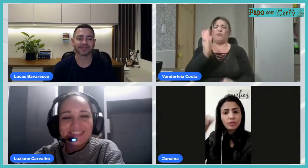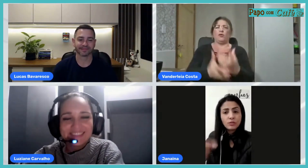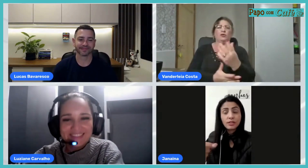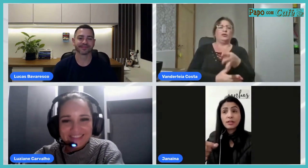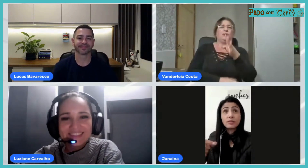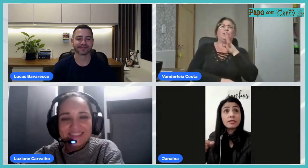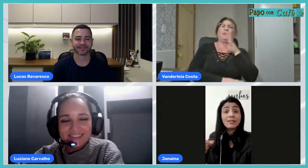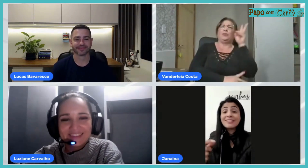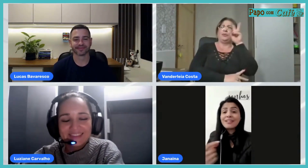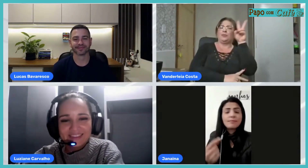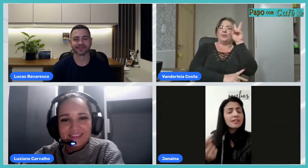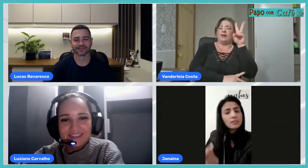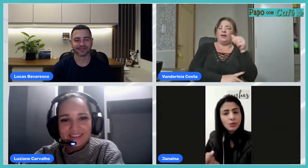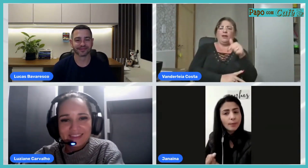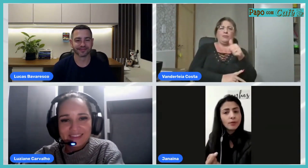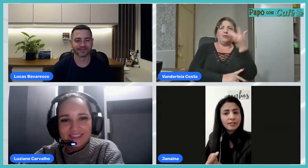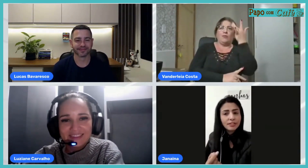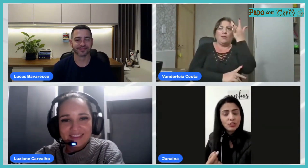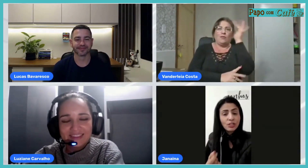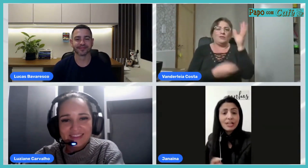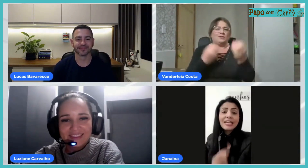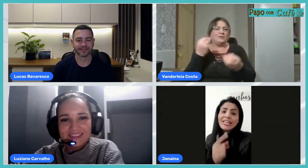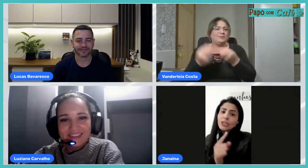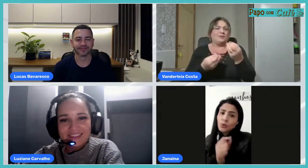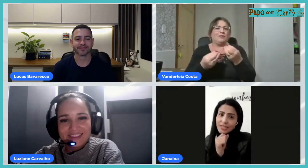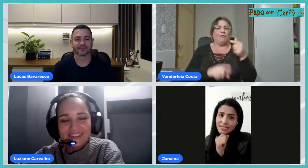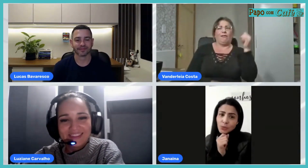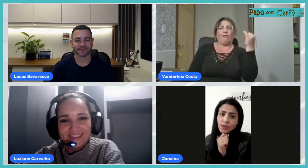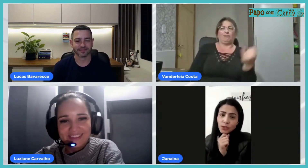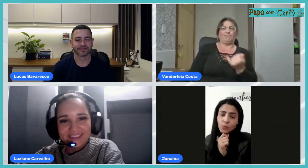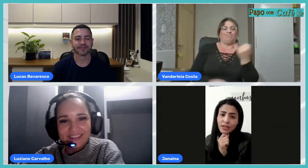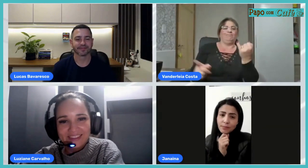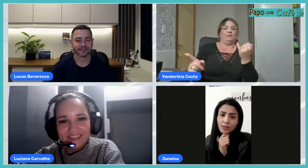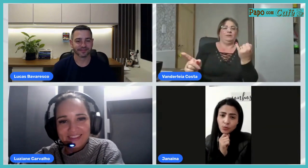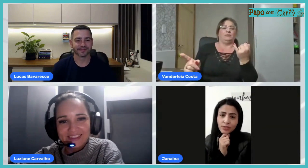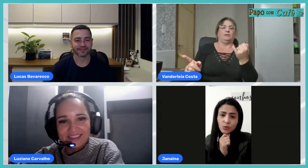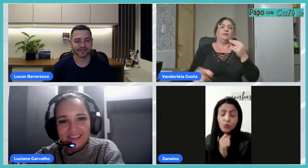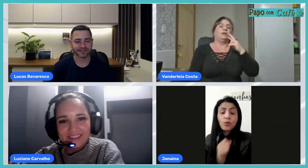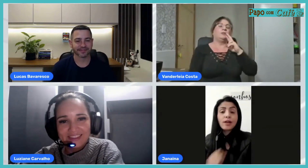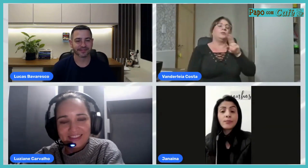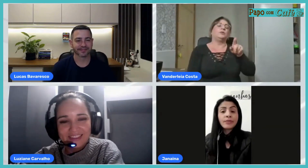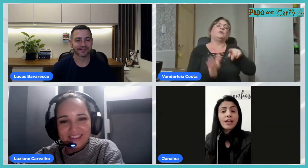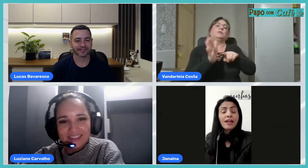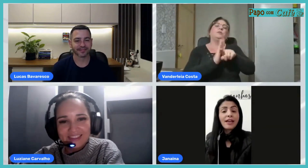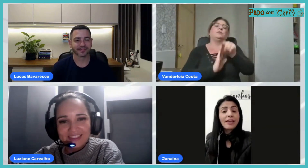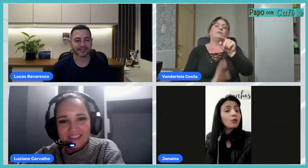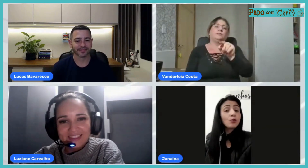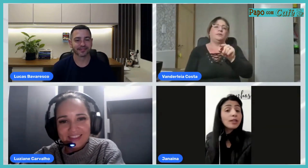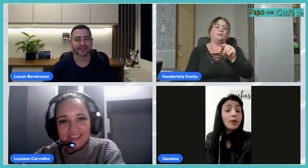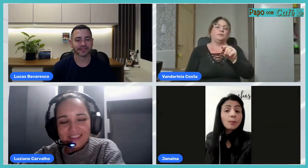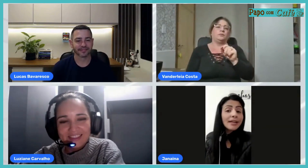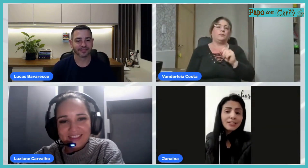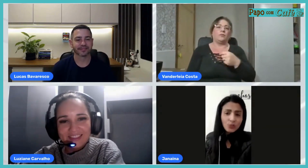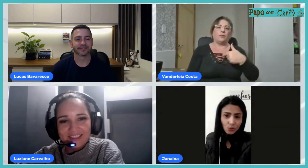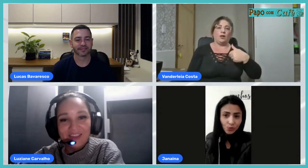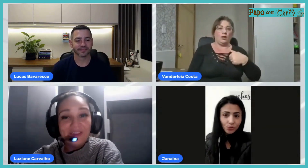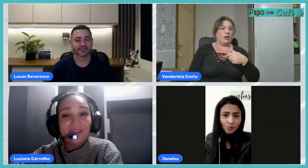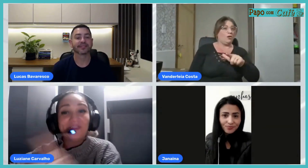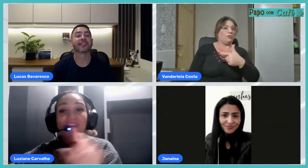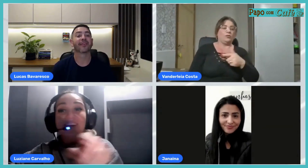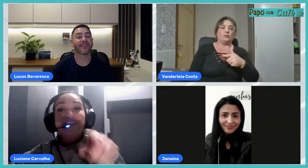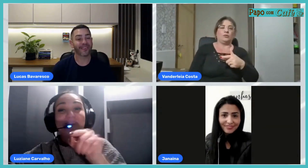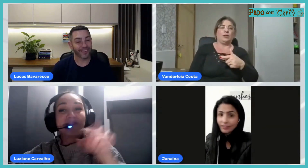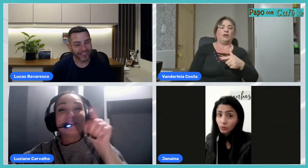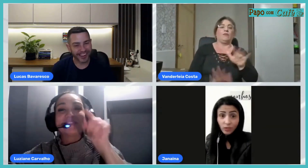surgiu tudo isso, aquela coisa, eu nem sabia que isso era importante. E Lucas, respondendo uma pergunta sua, eu não tenho nenhum parente